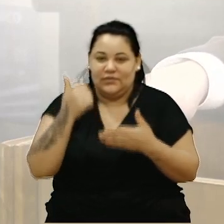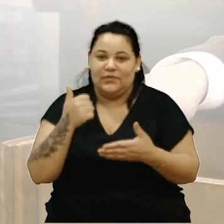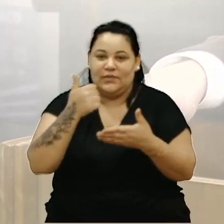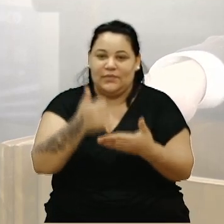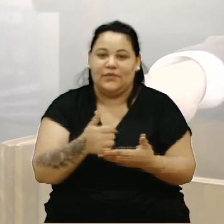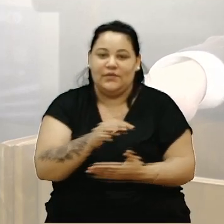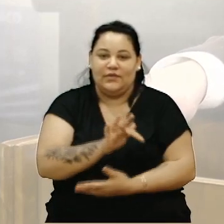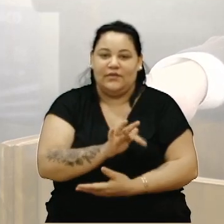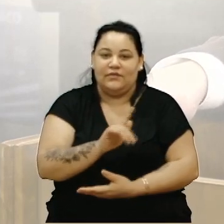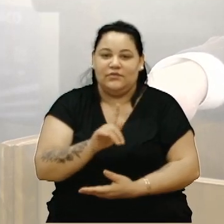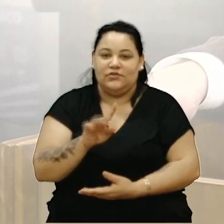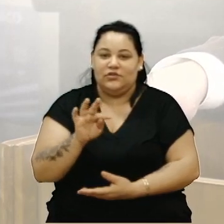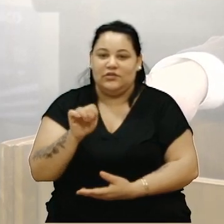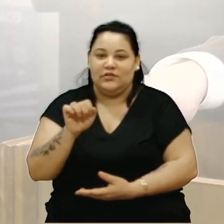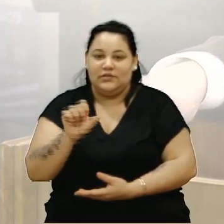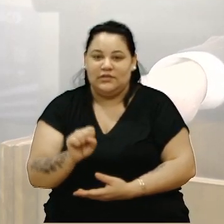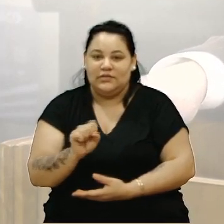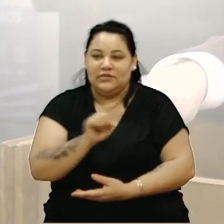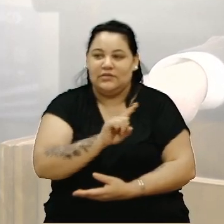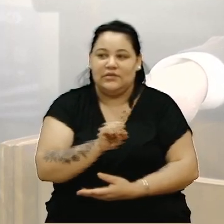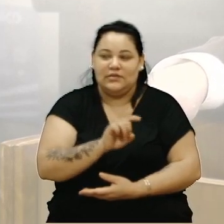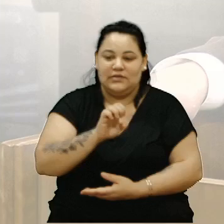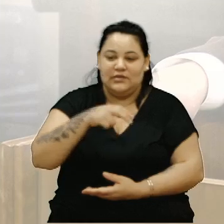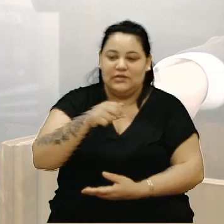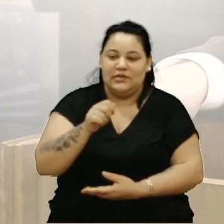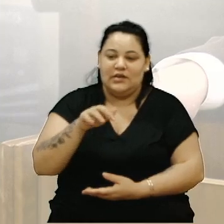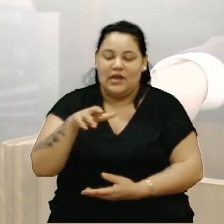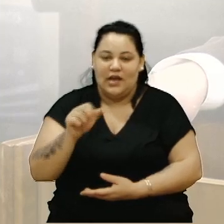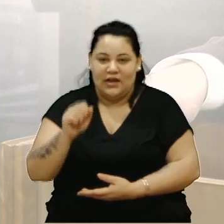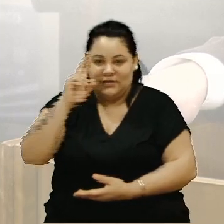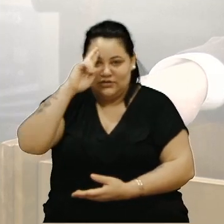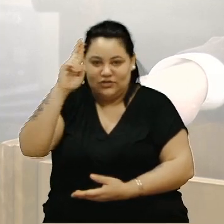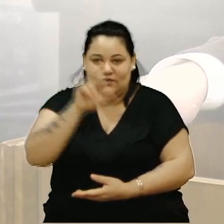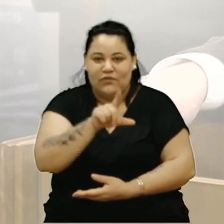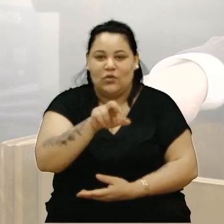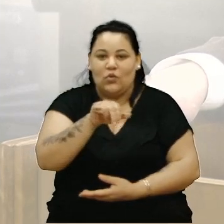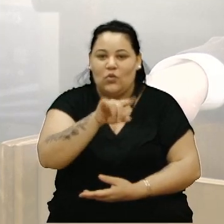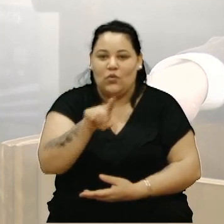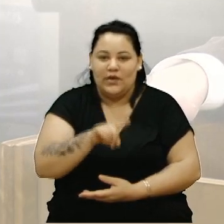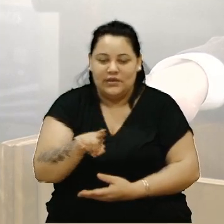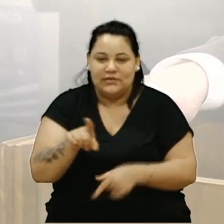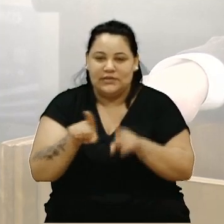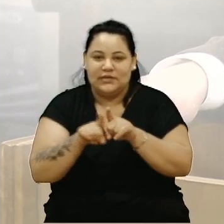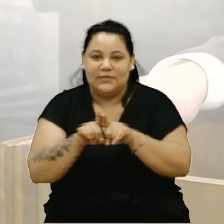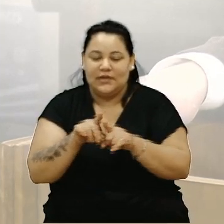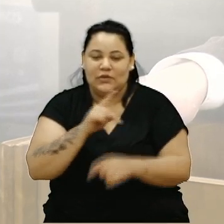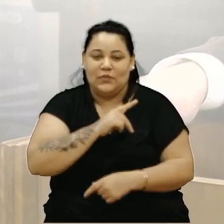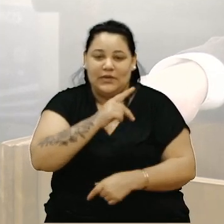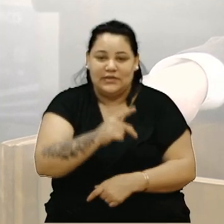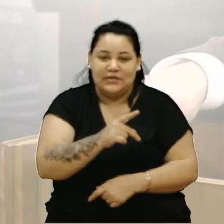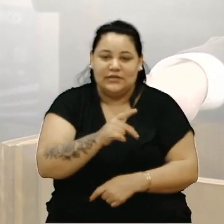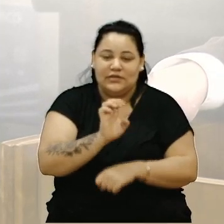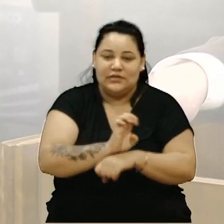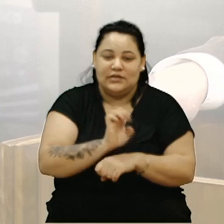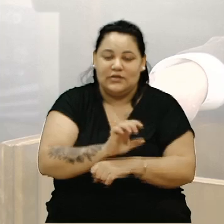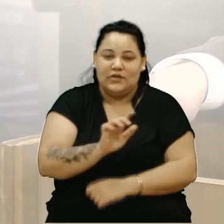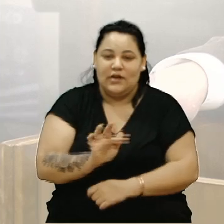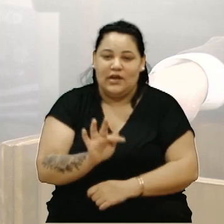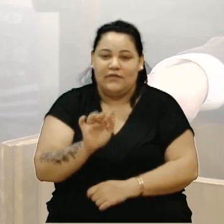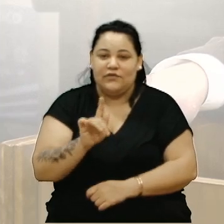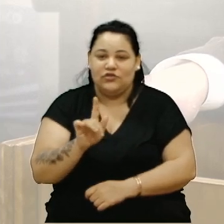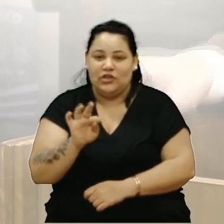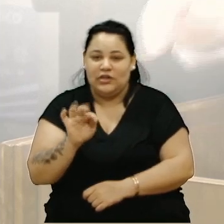FGTAS, da Zenaira Hoffmann, da diretora, do Luiz Caetano, e também do presidente estadual da FGTAS, o senhor